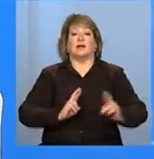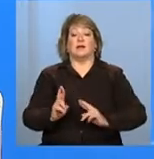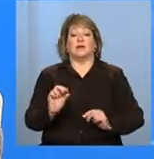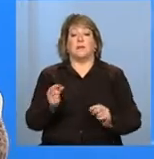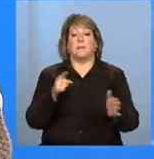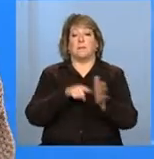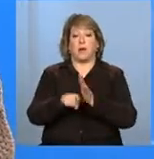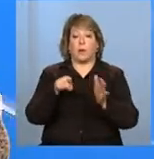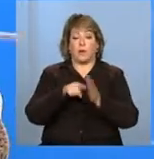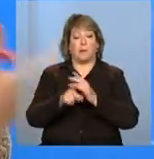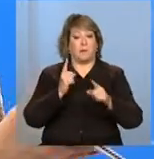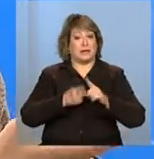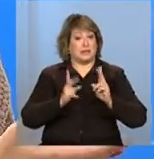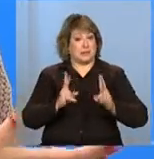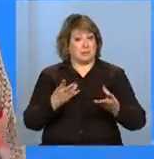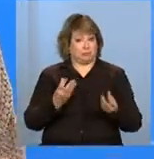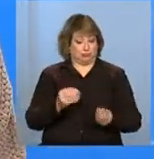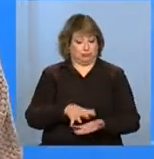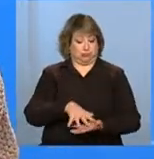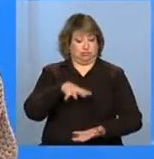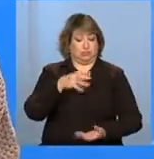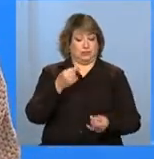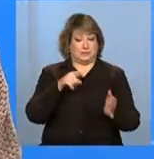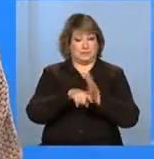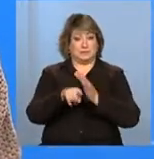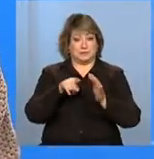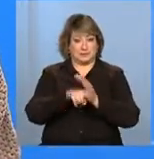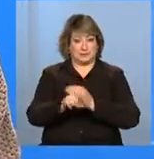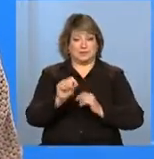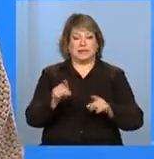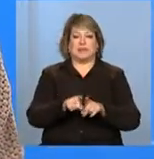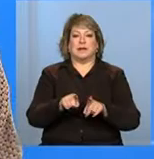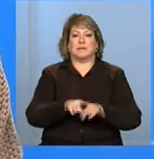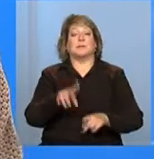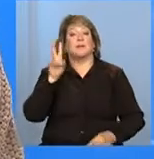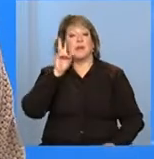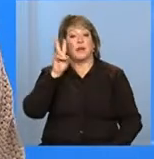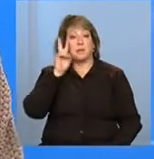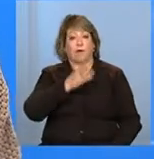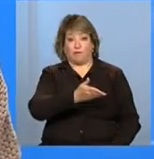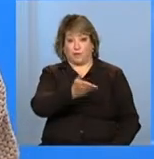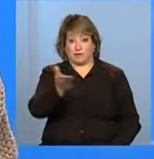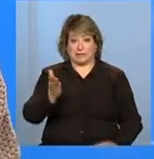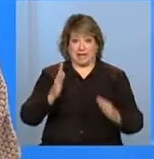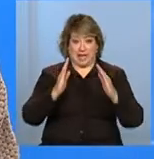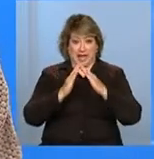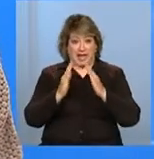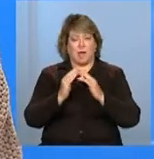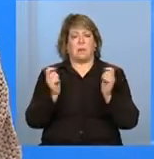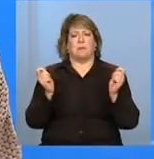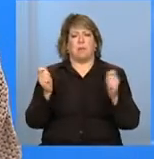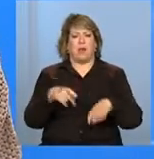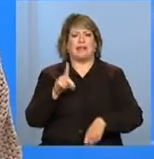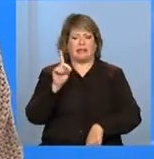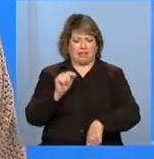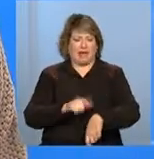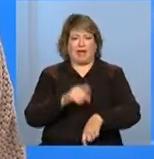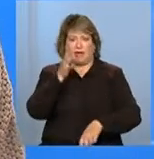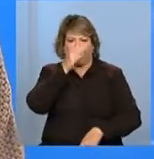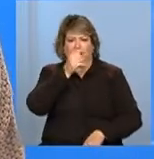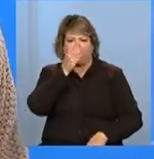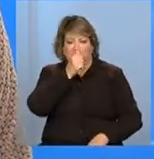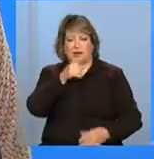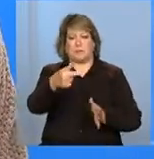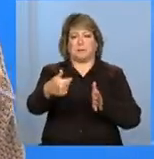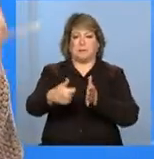porque a gente sempre tem um monte de perguntas. Fora isso, gente, lembrando, você em casa ainda dá tempo de mandar sua pergunta.